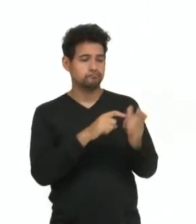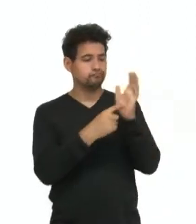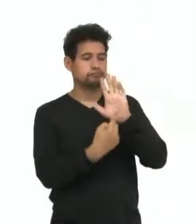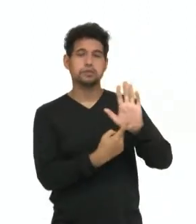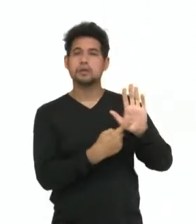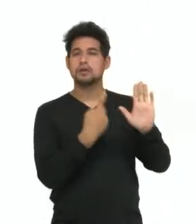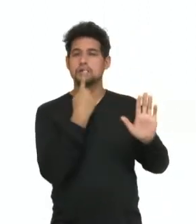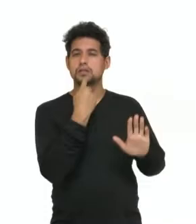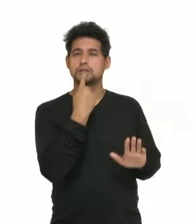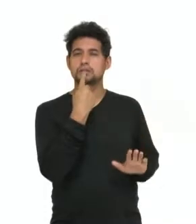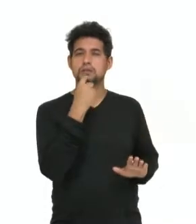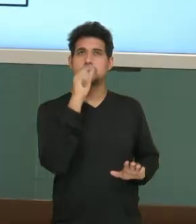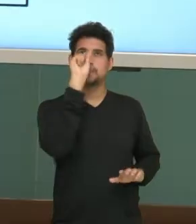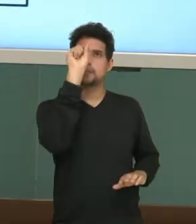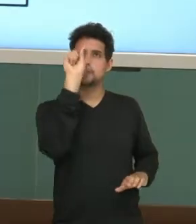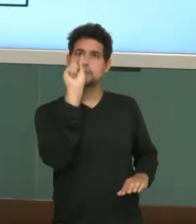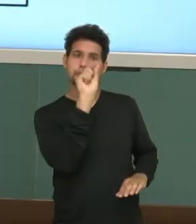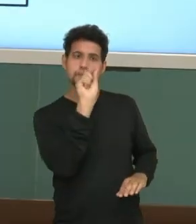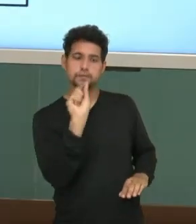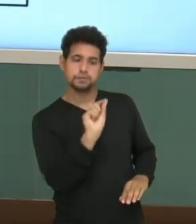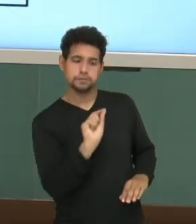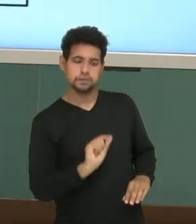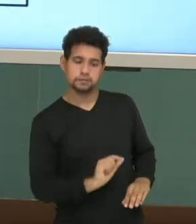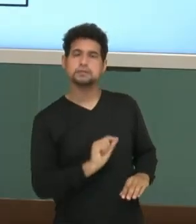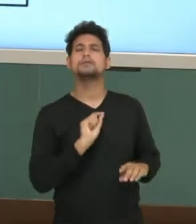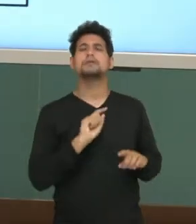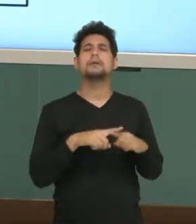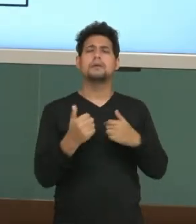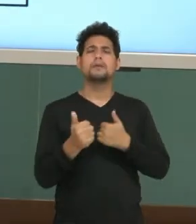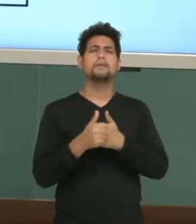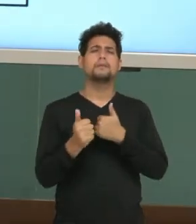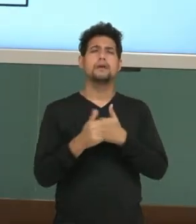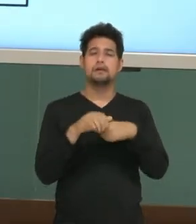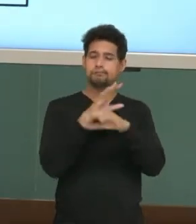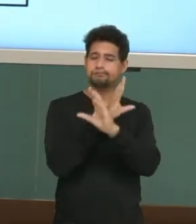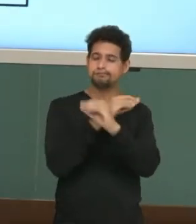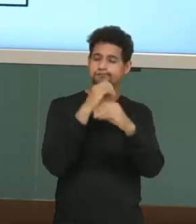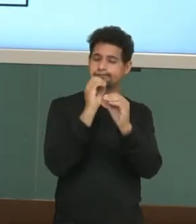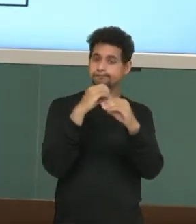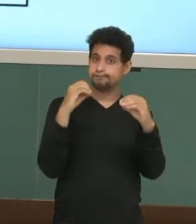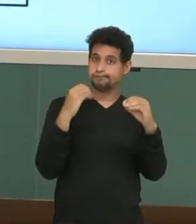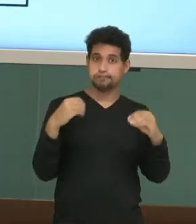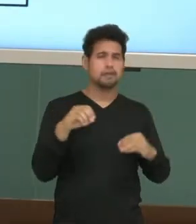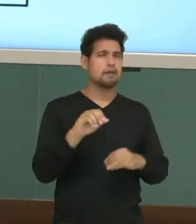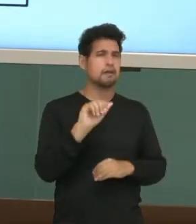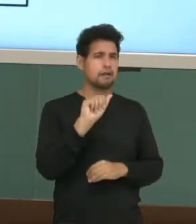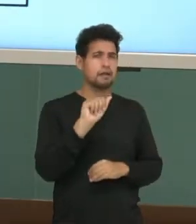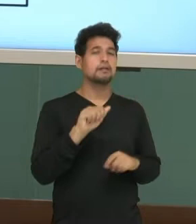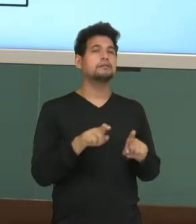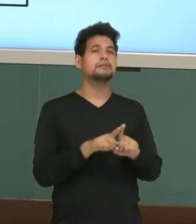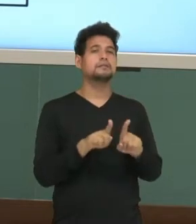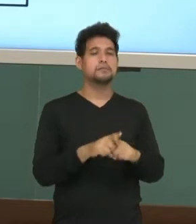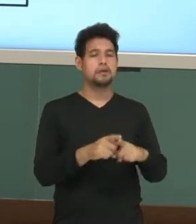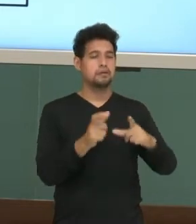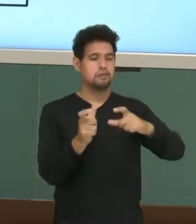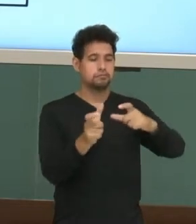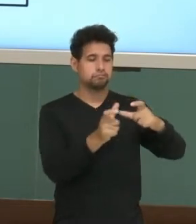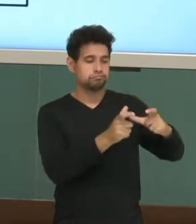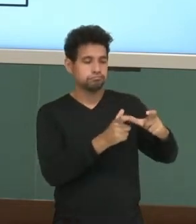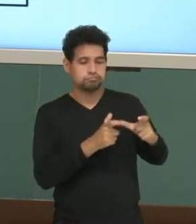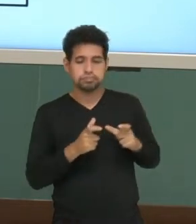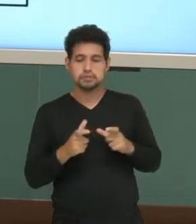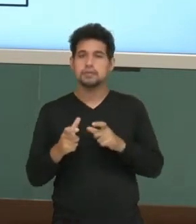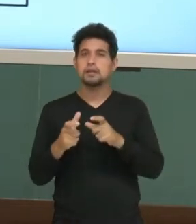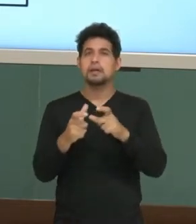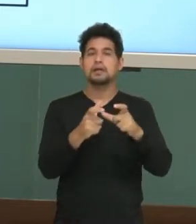cor vermelha, que são, na sua grande maioria, próximas ao Oceano Atlântico e também em áreas que